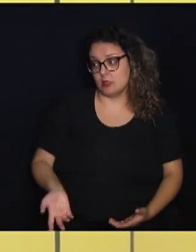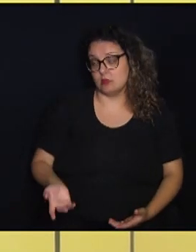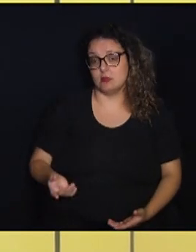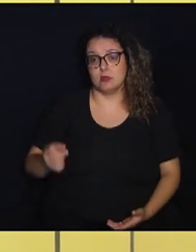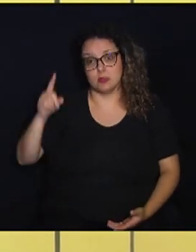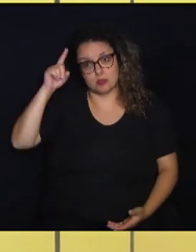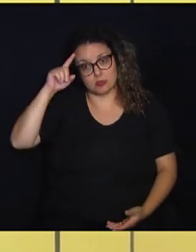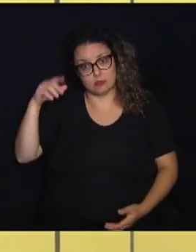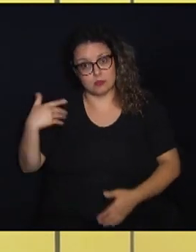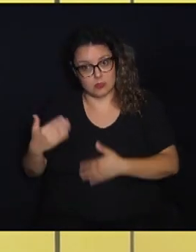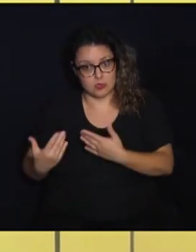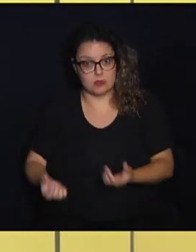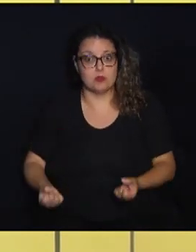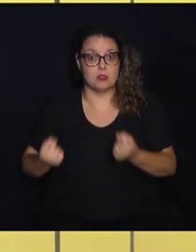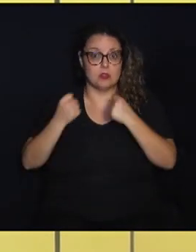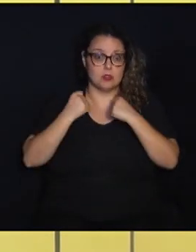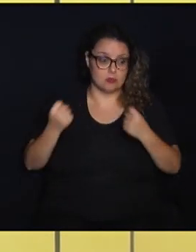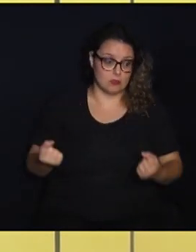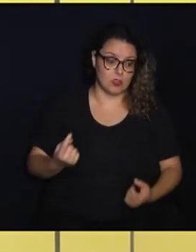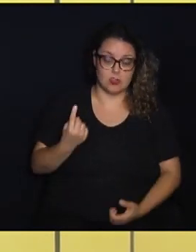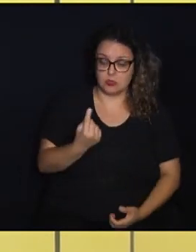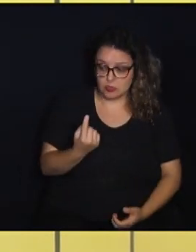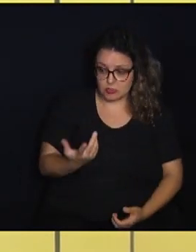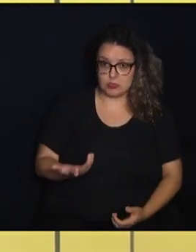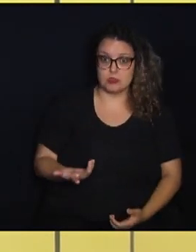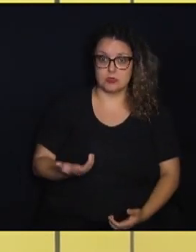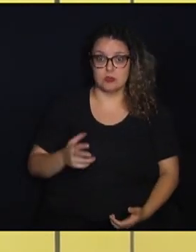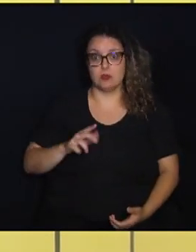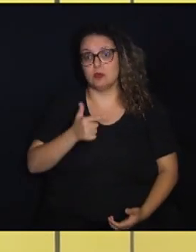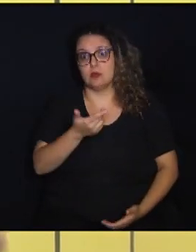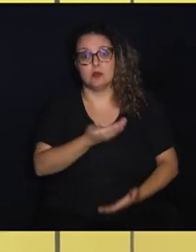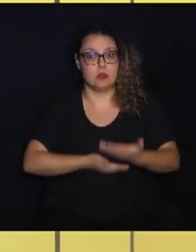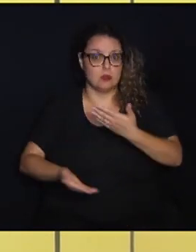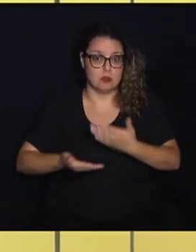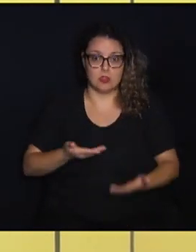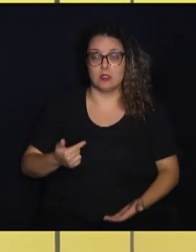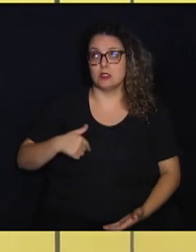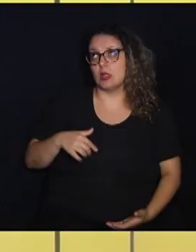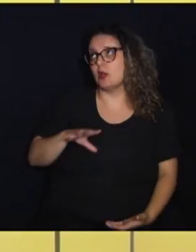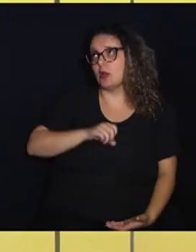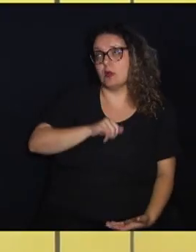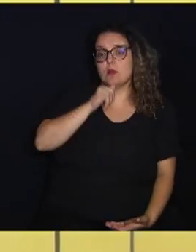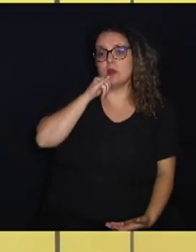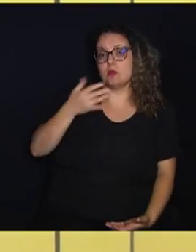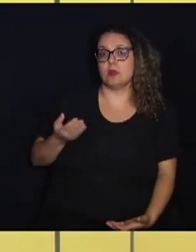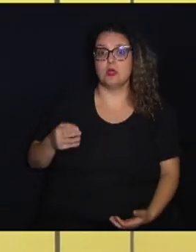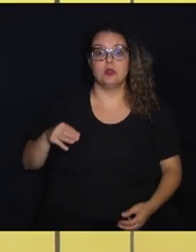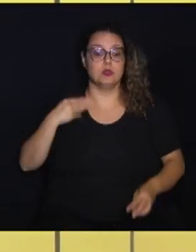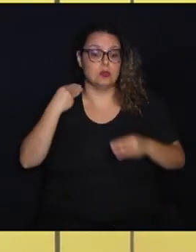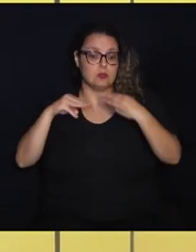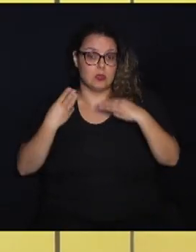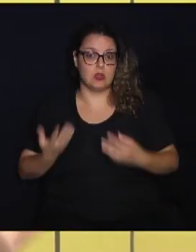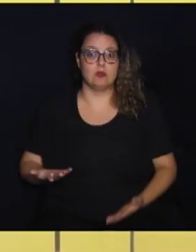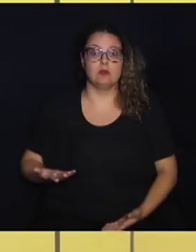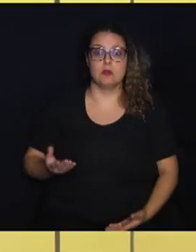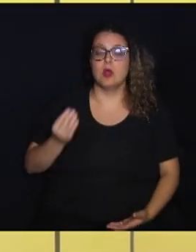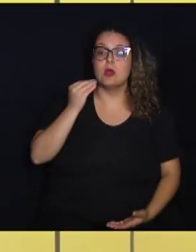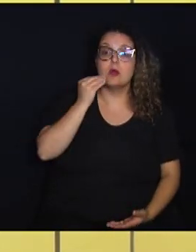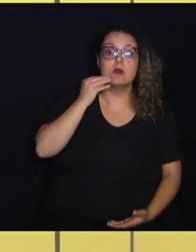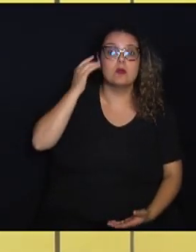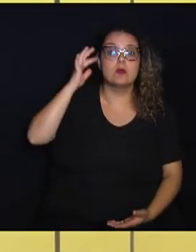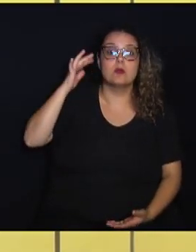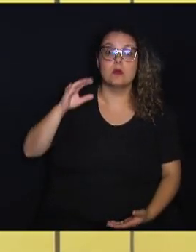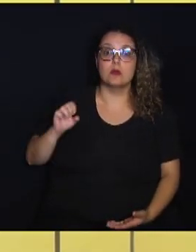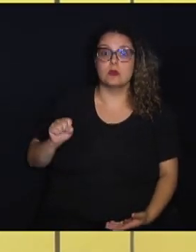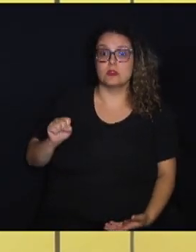faça sozinho ou que eu faça em momentos que eu não tenho interação. Certo. Então, eu gosto mais, por exemplo, de música. Então, eu vou tentar pensar num spinning,